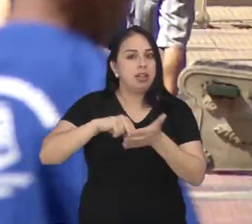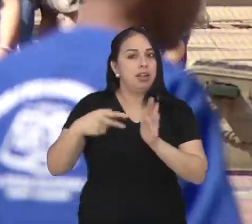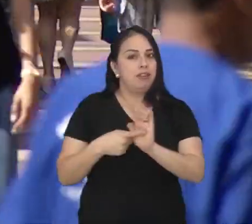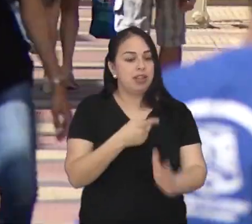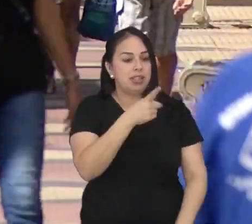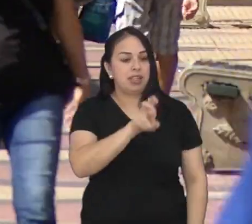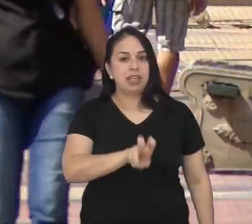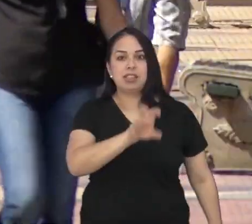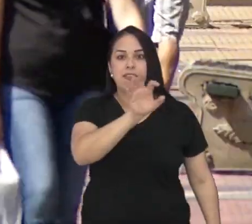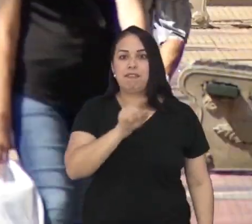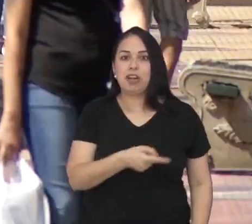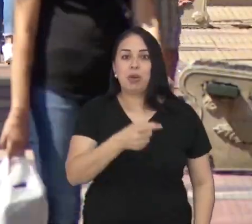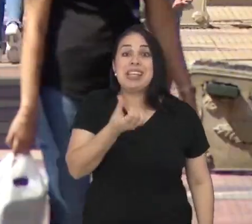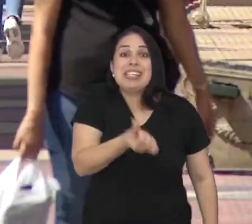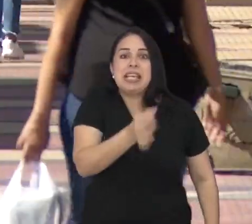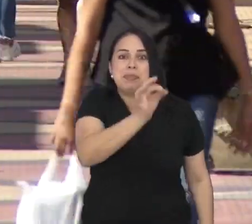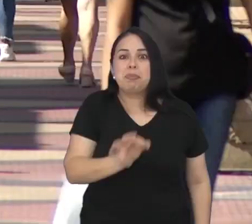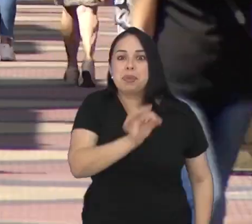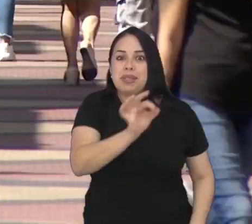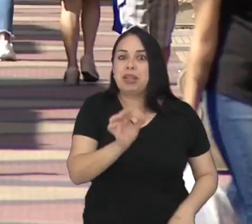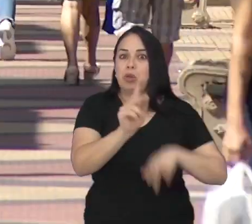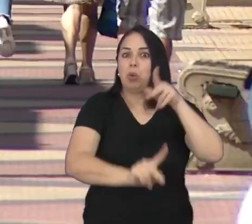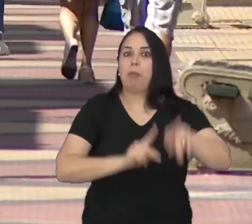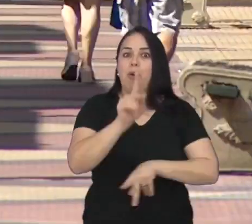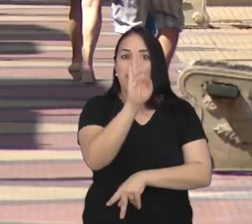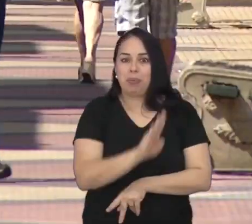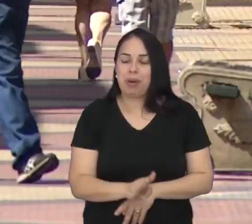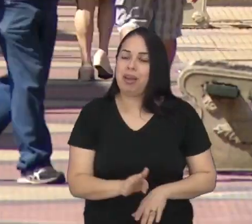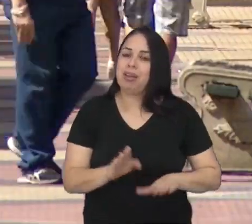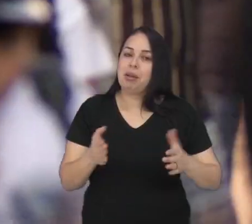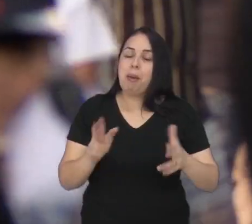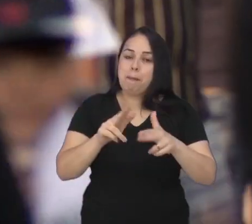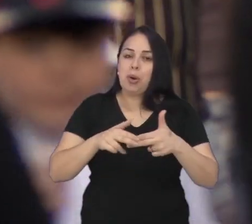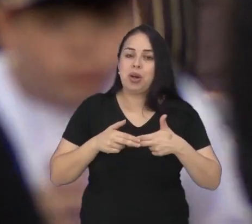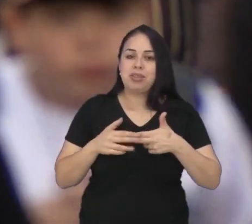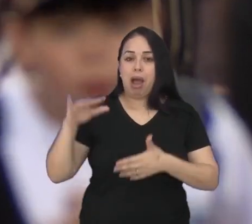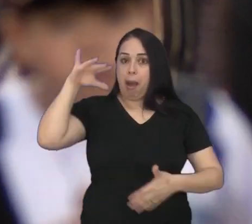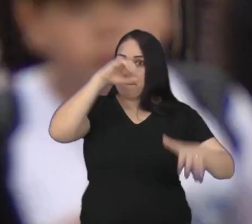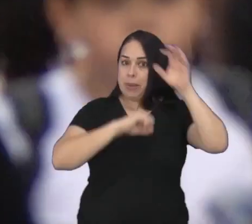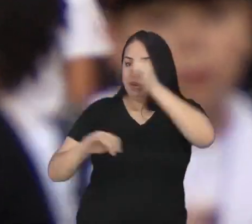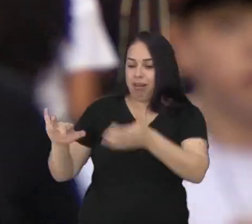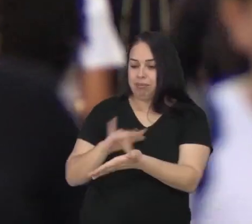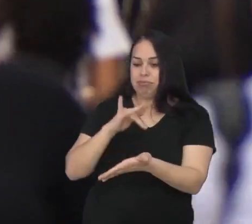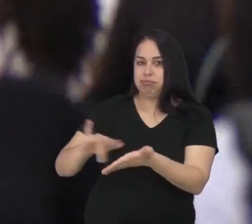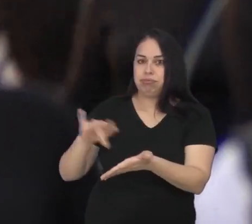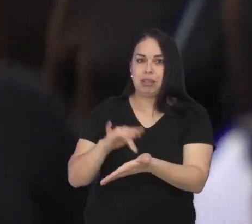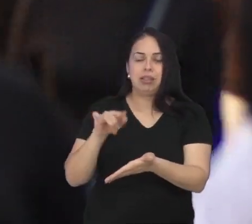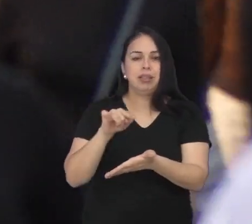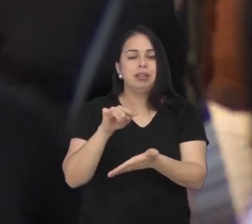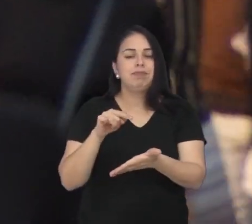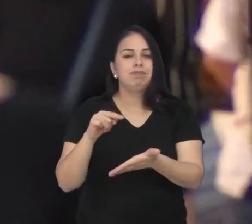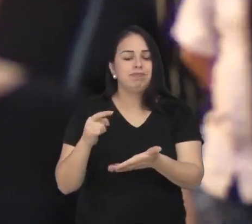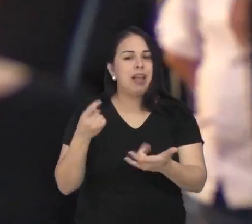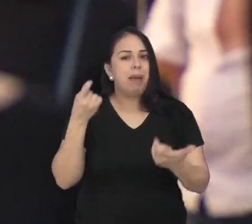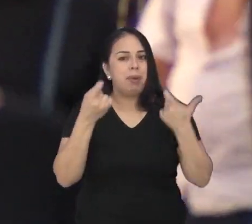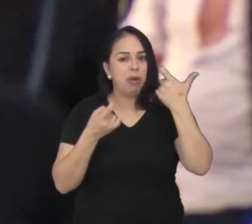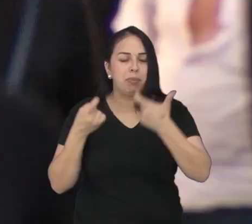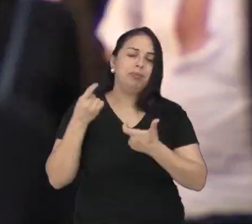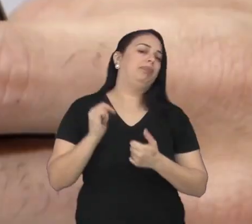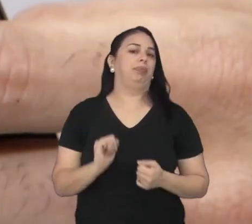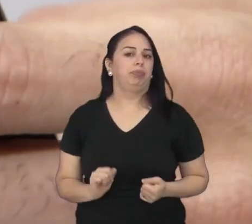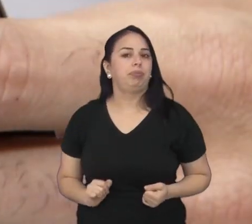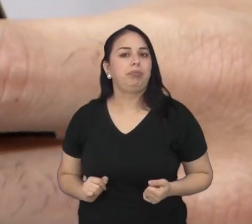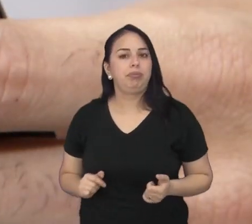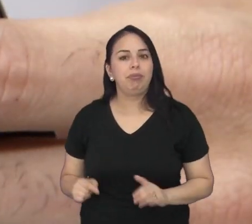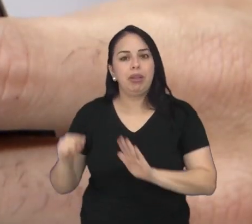representa 15,6% da população do país. E a inclusão digital é uma das